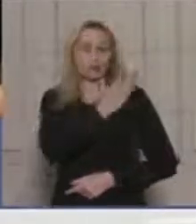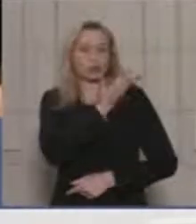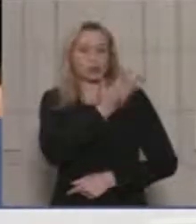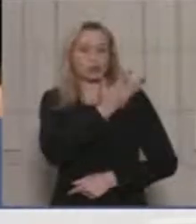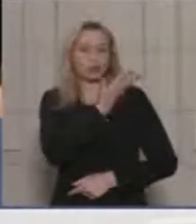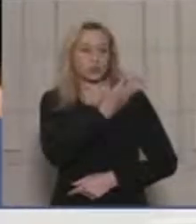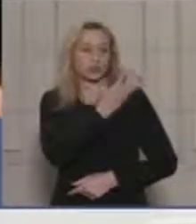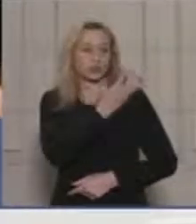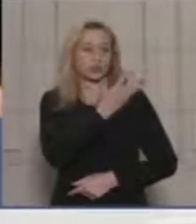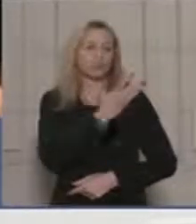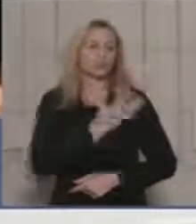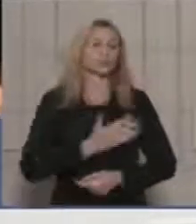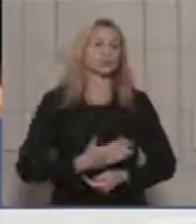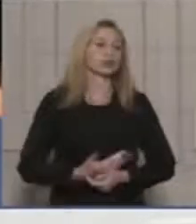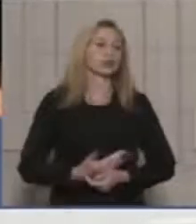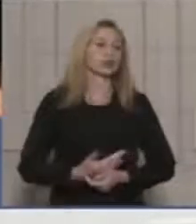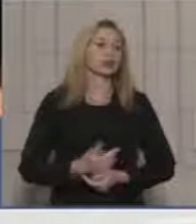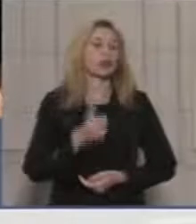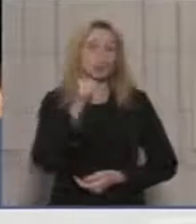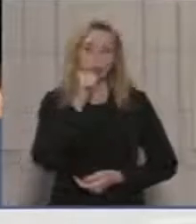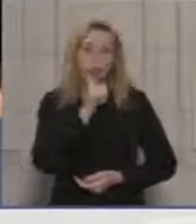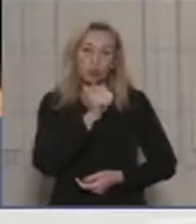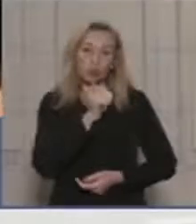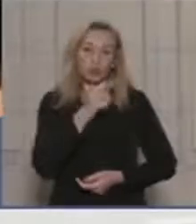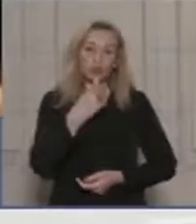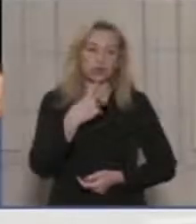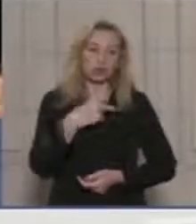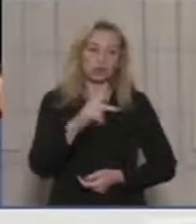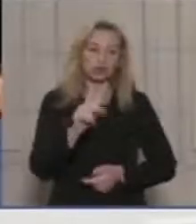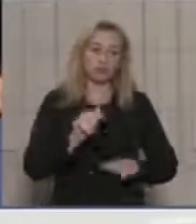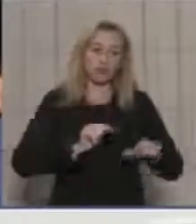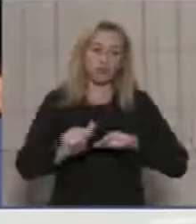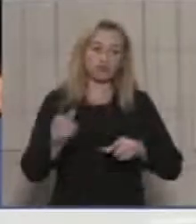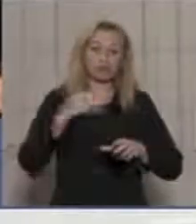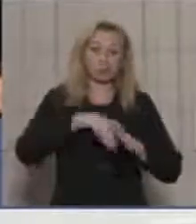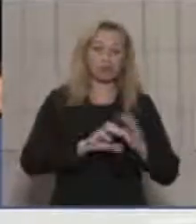preconceituoso em relação à mulher e seu papel na sociedade,